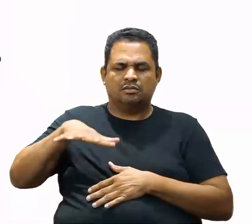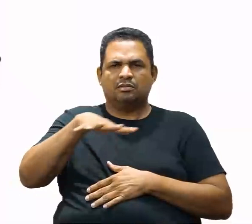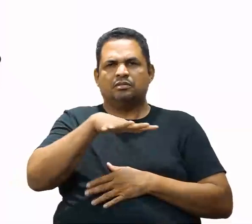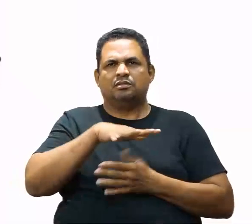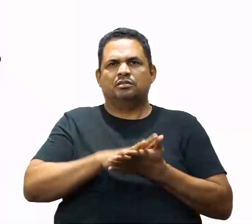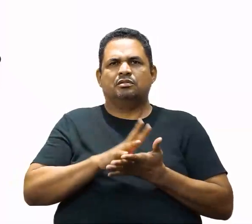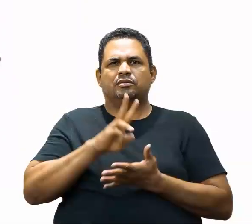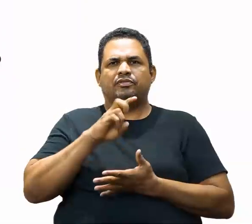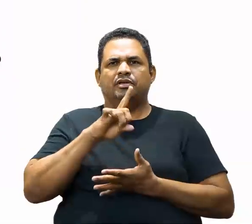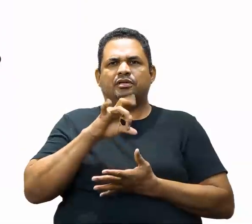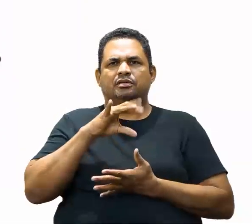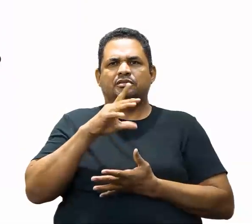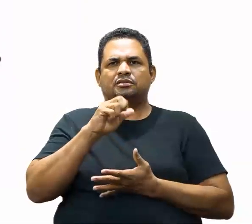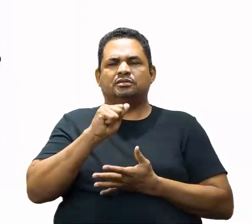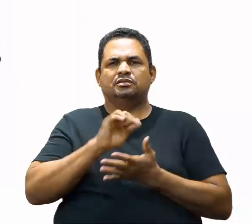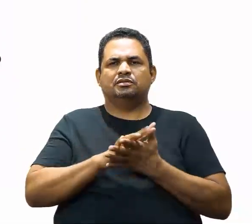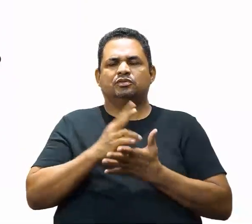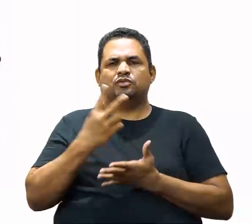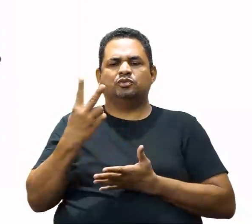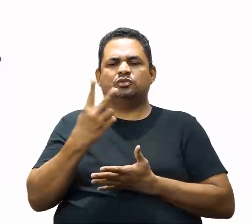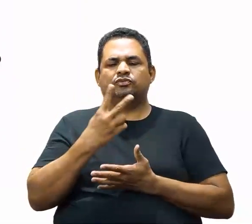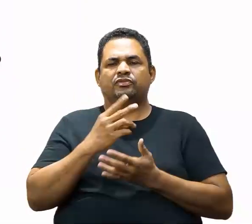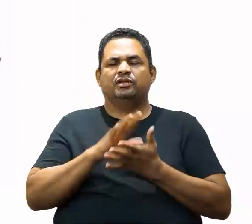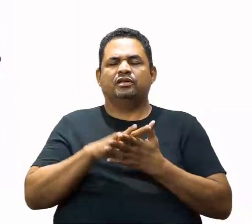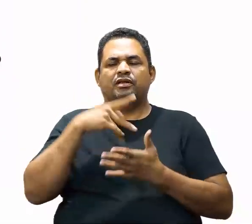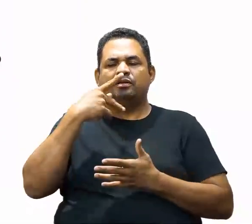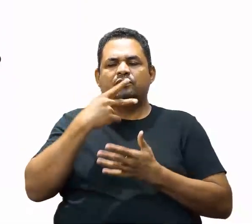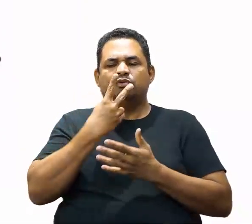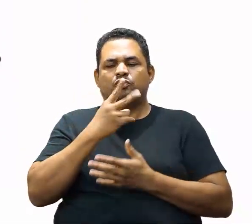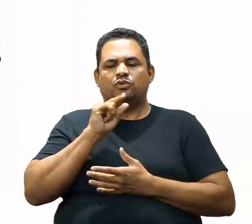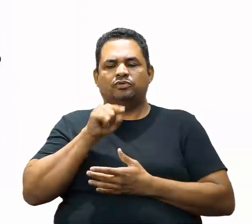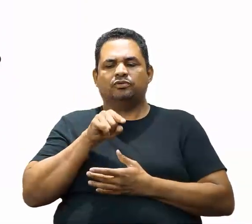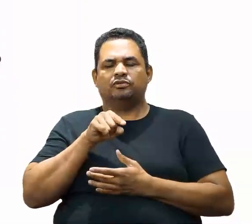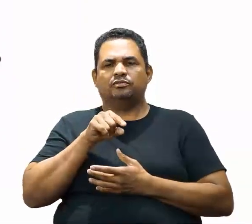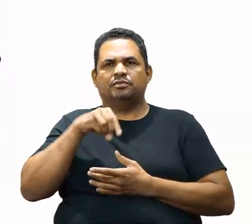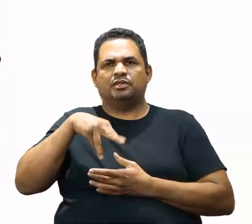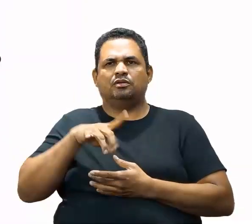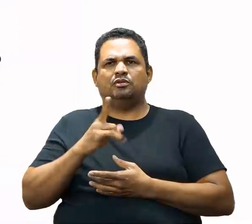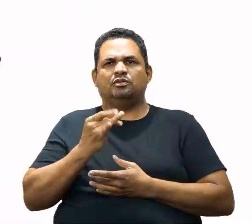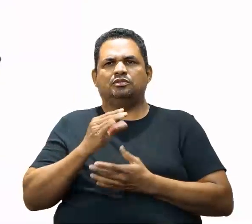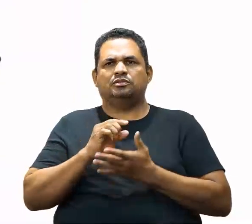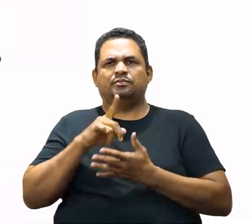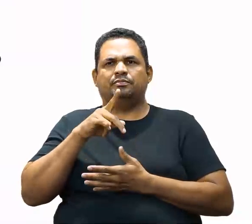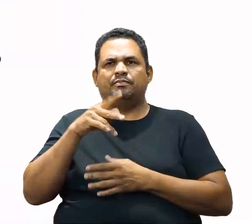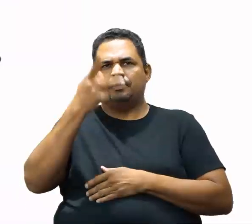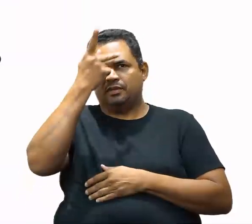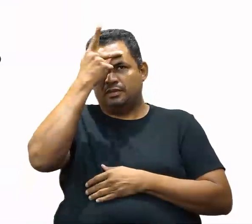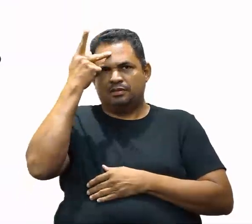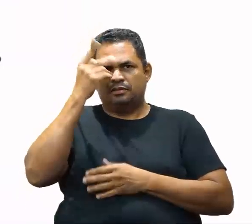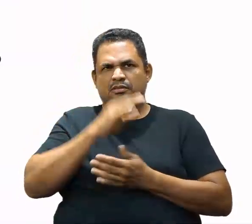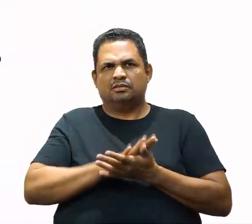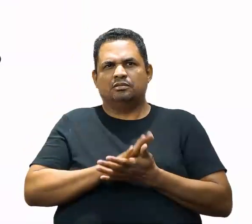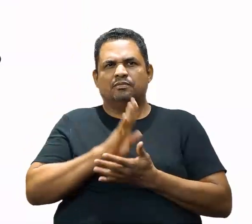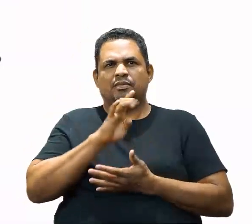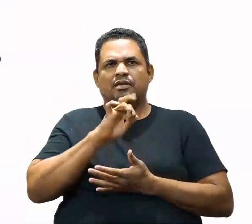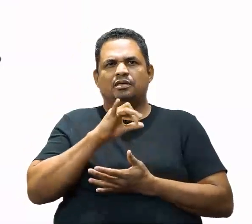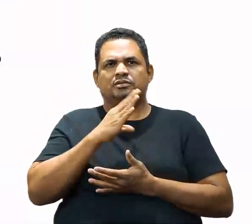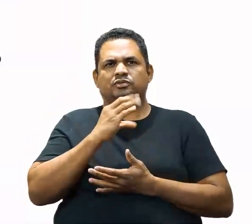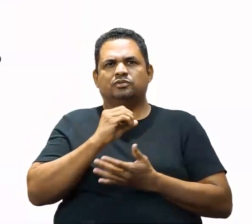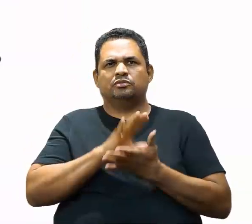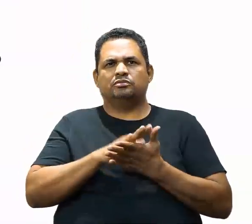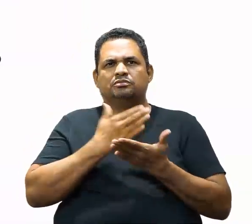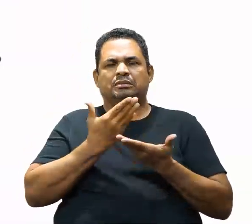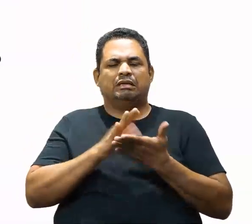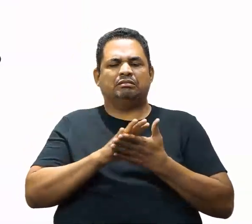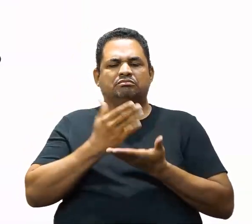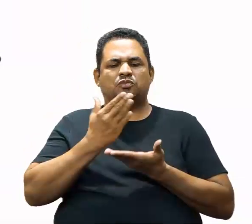Valência, e é falada por 2 milhões de pessoas. Isso. Nós temos o basco, que já é uma língua que está caindo em desuso, porque ela só é